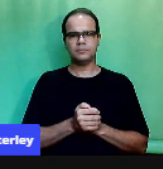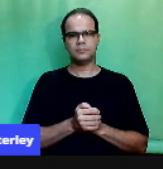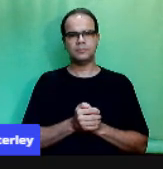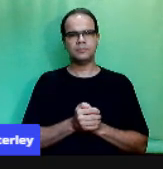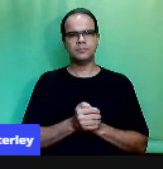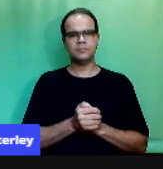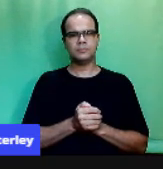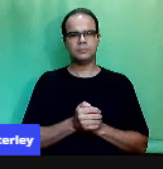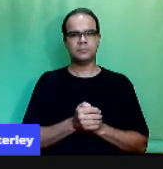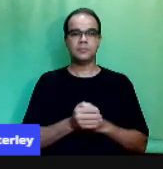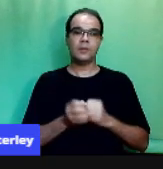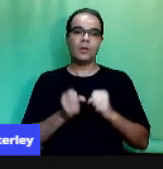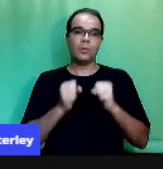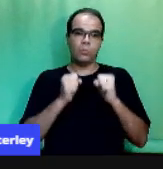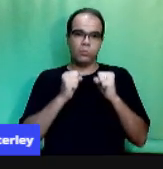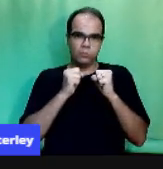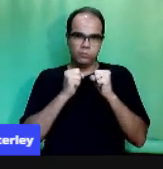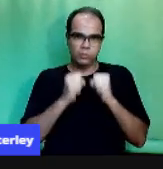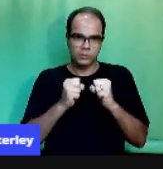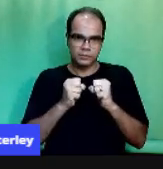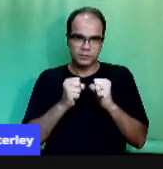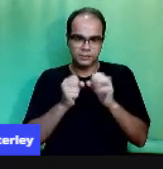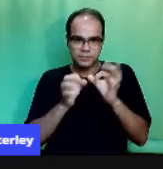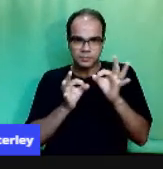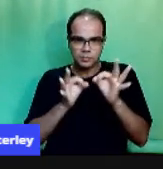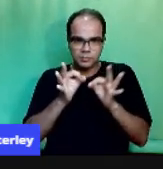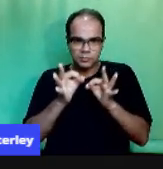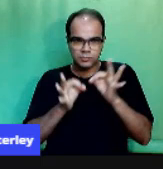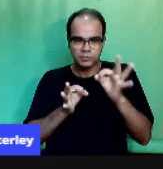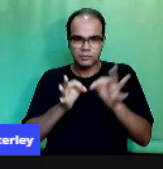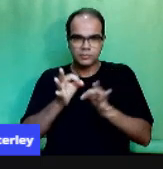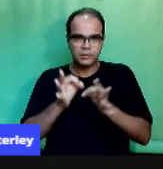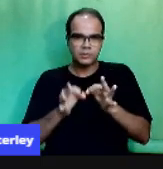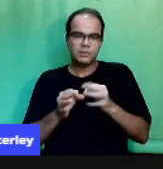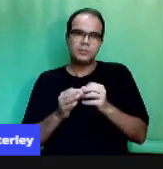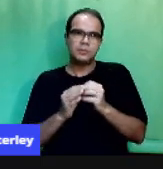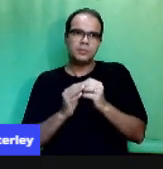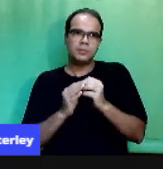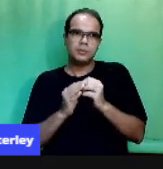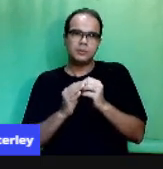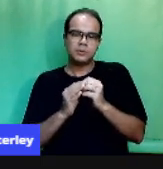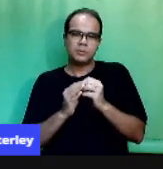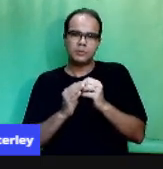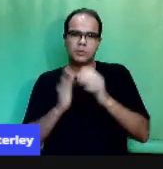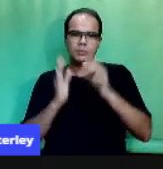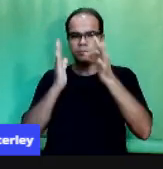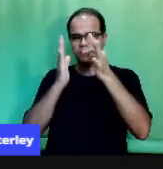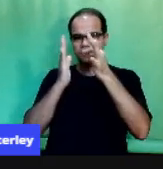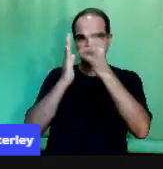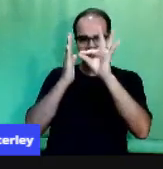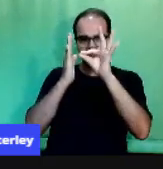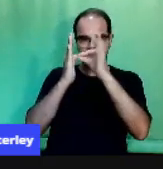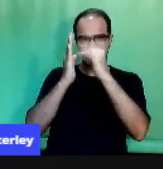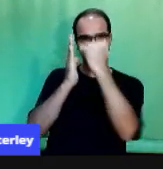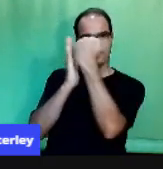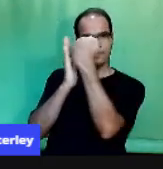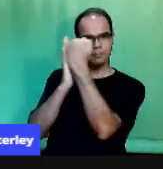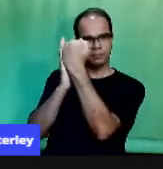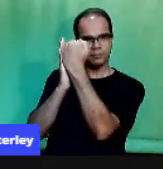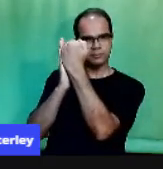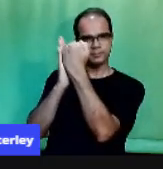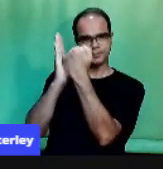Bem, o professor poderá planejar tópicos de atividade, ou seja, conforme o